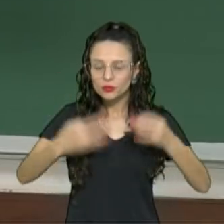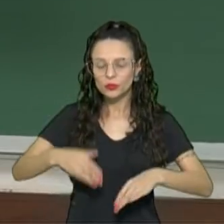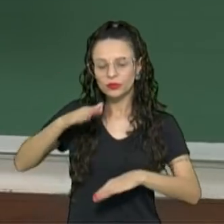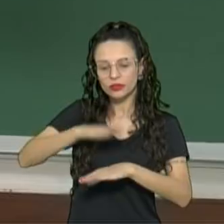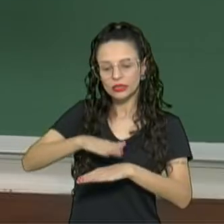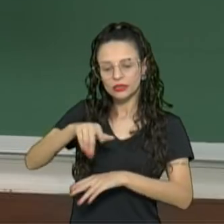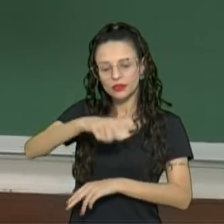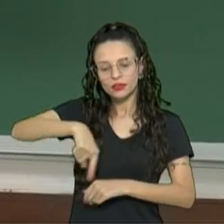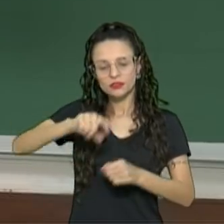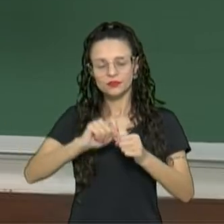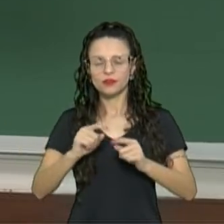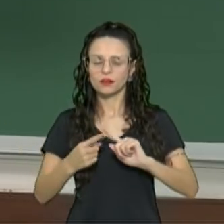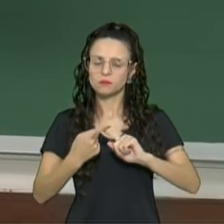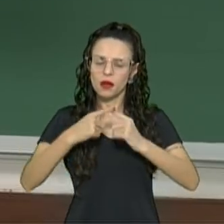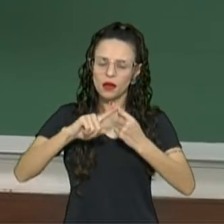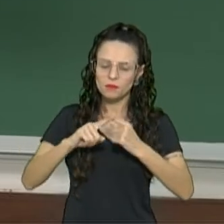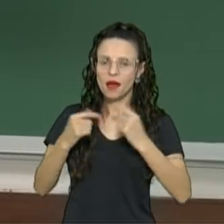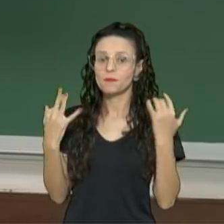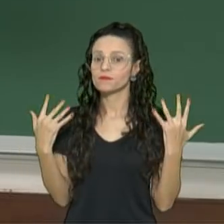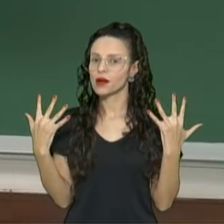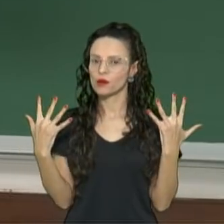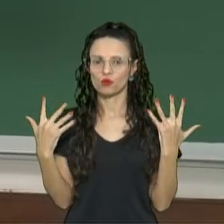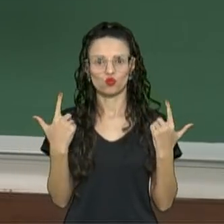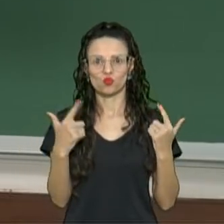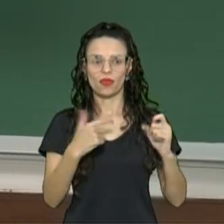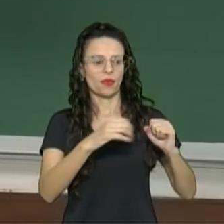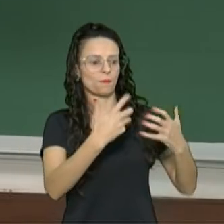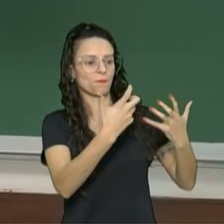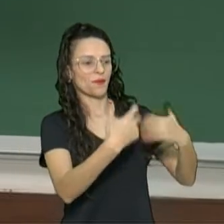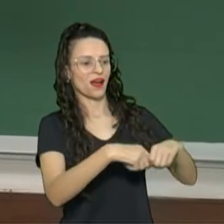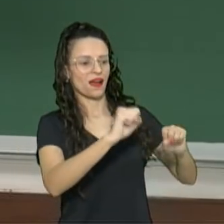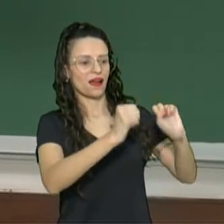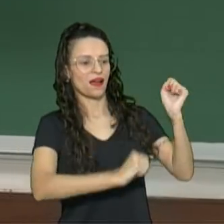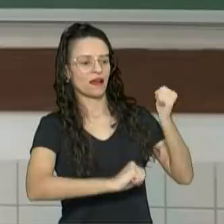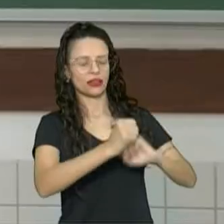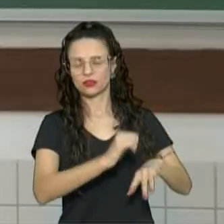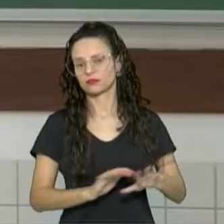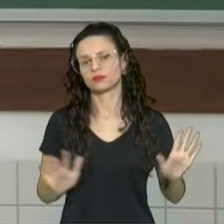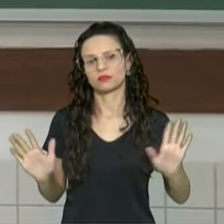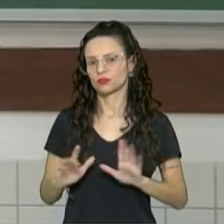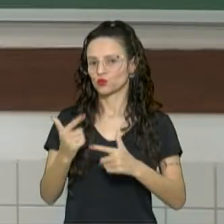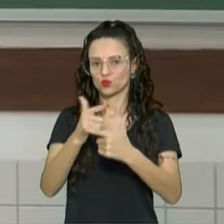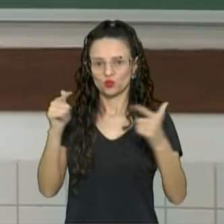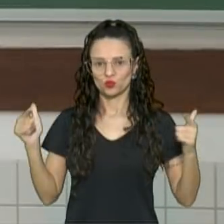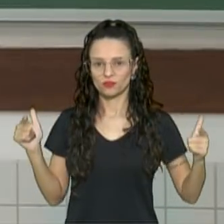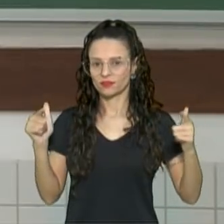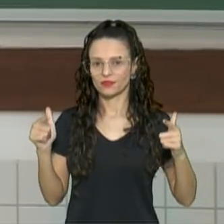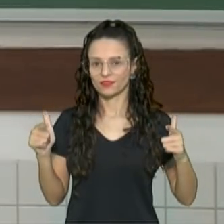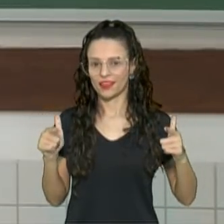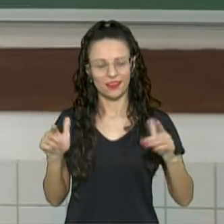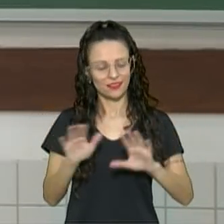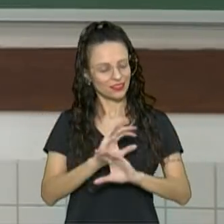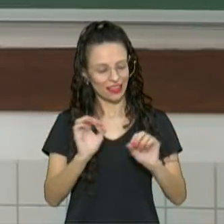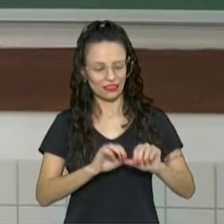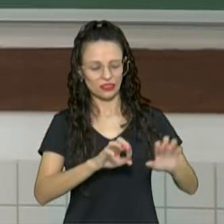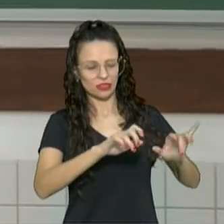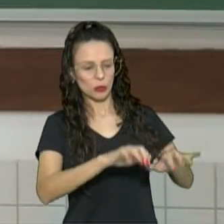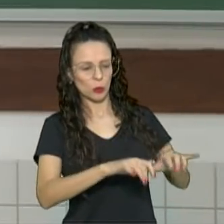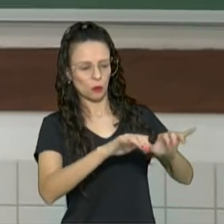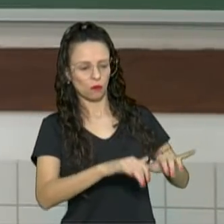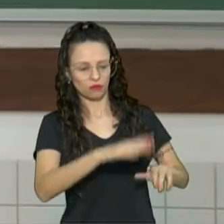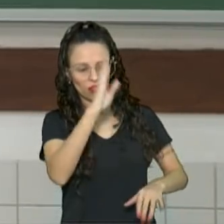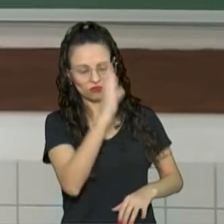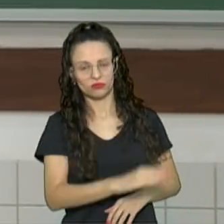fazem lá os trançados manualmente, né? Não tem uma máquina para fazer, né? Não é computadorizado, então é